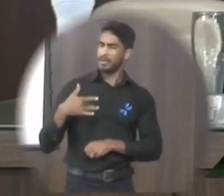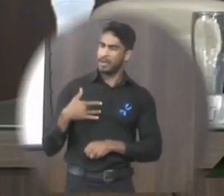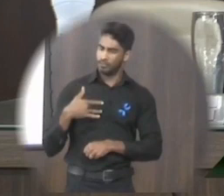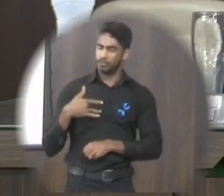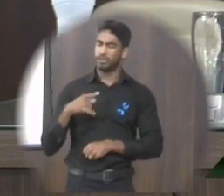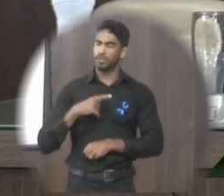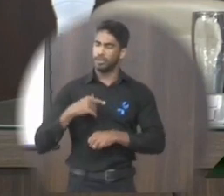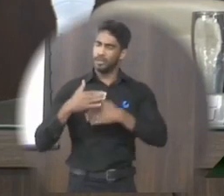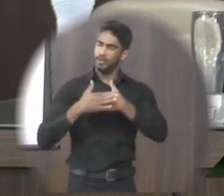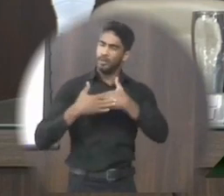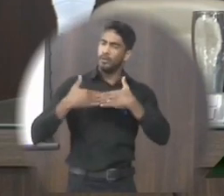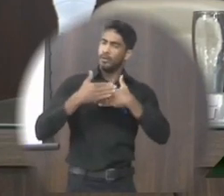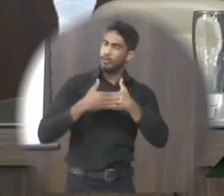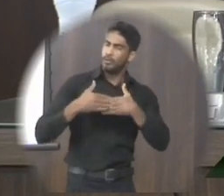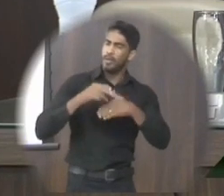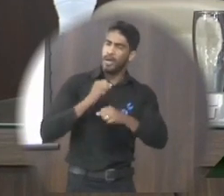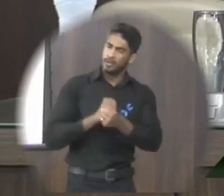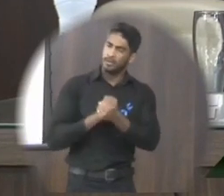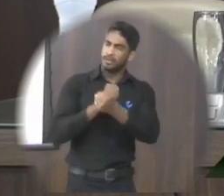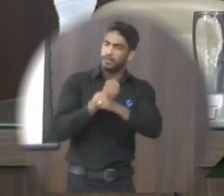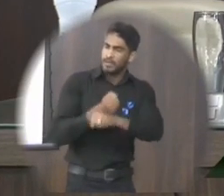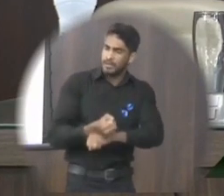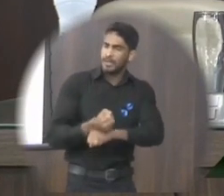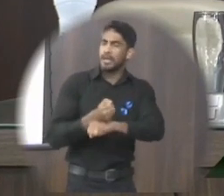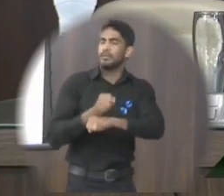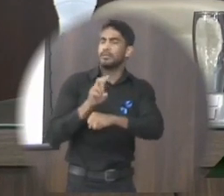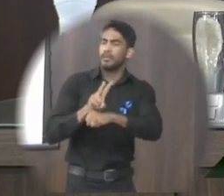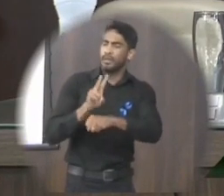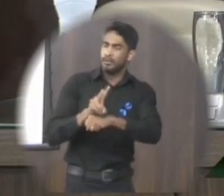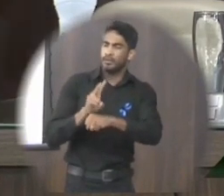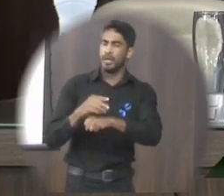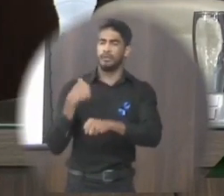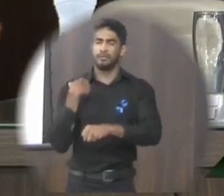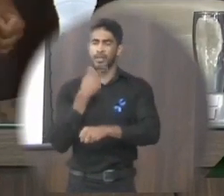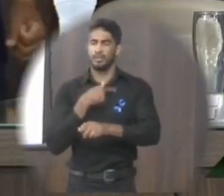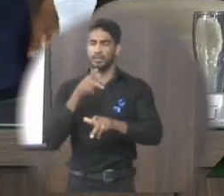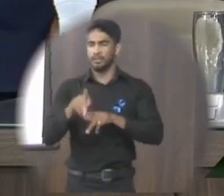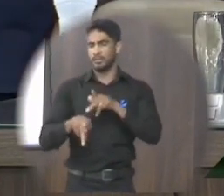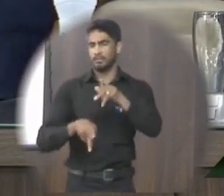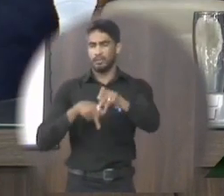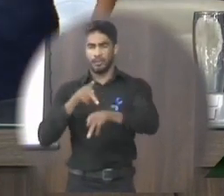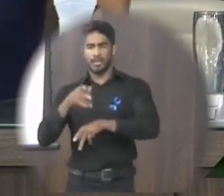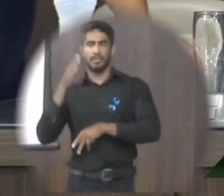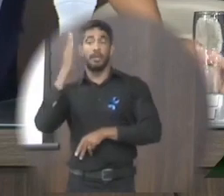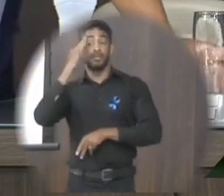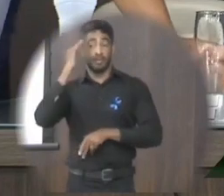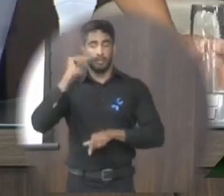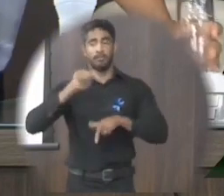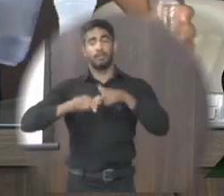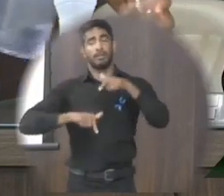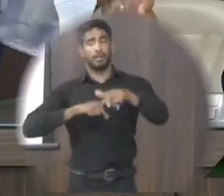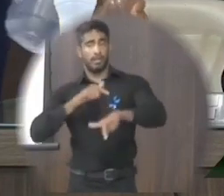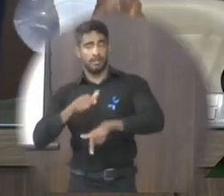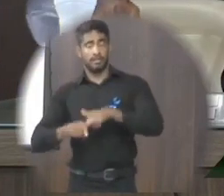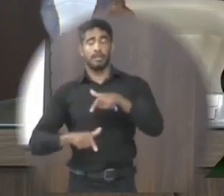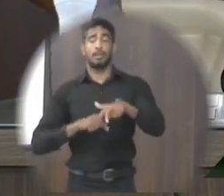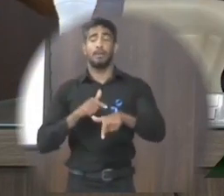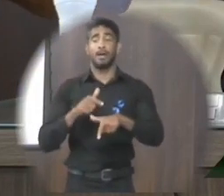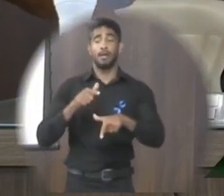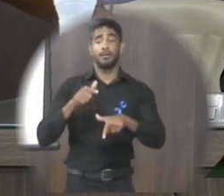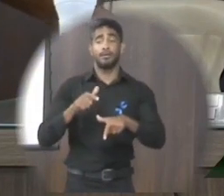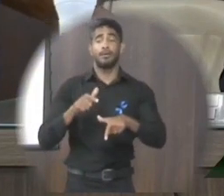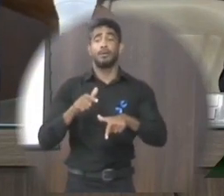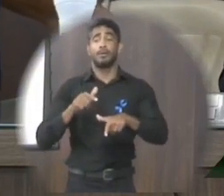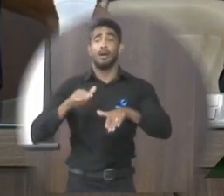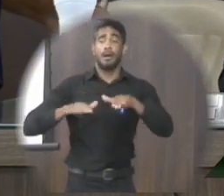zelo têm se empenhado em atender e cuidar da nossa população. Sabemos que esse trabalho é ininterrupto,